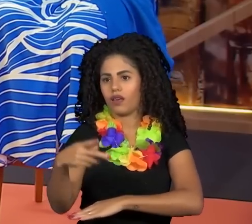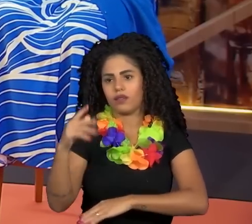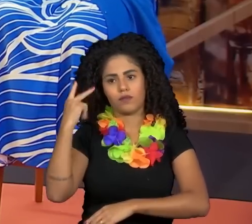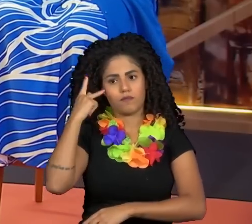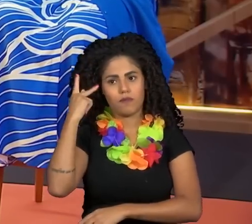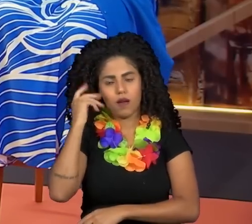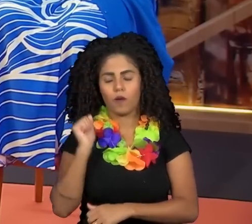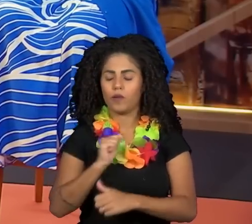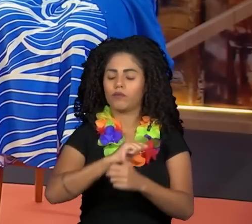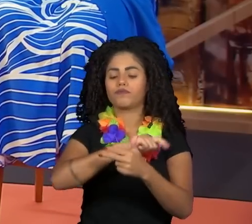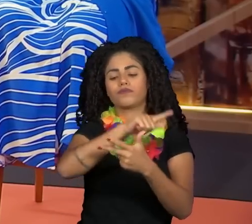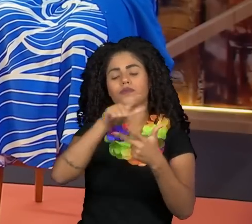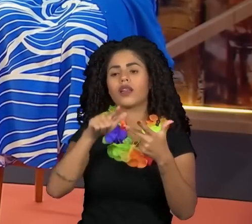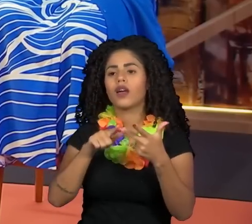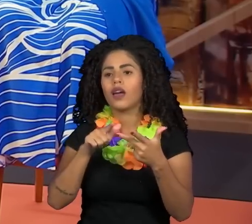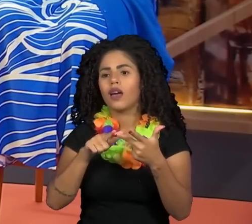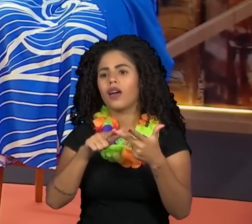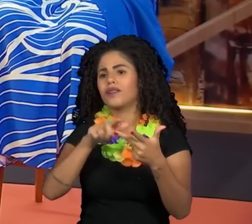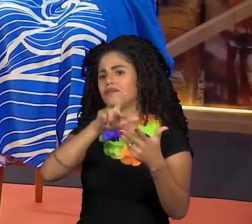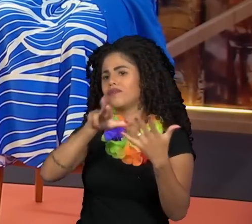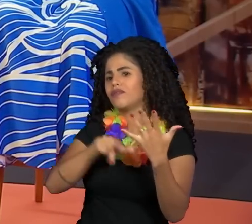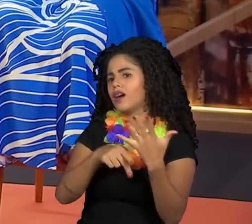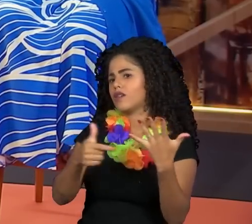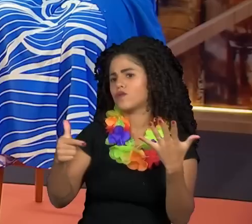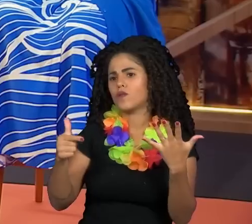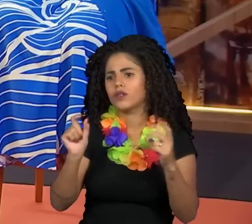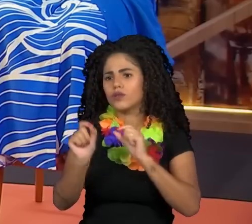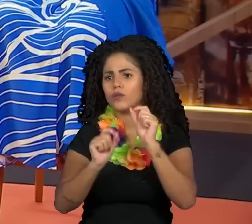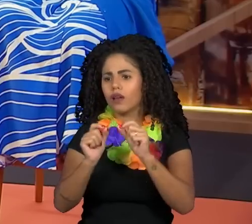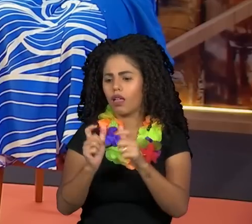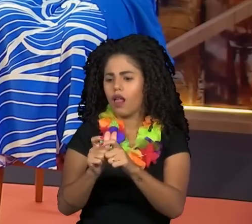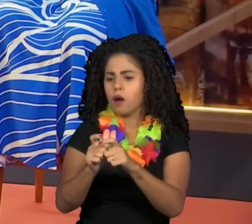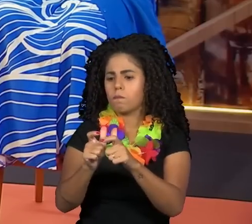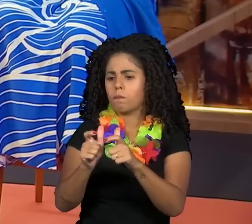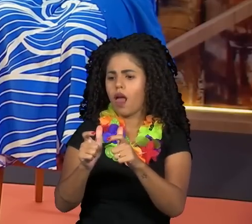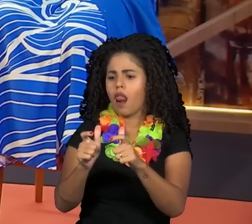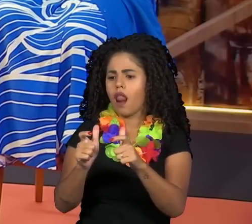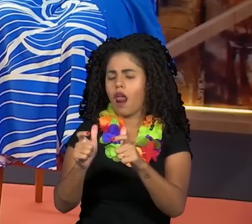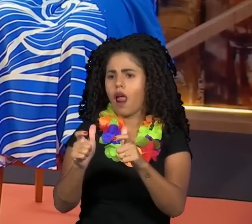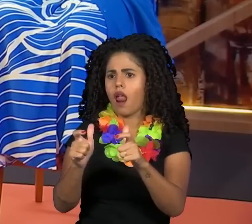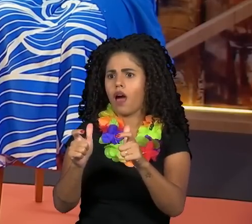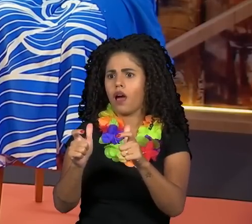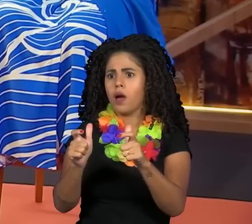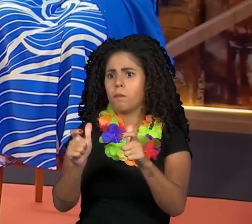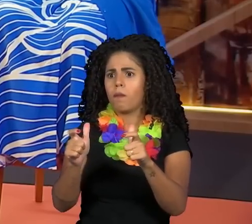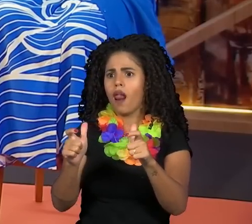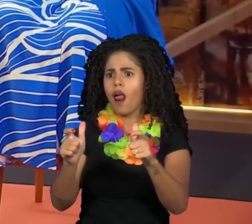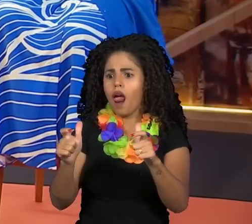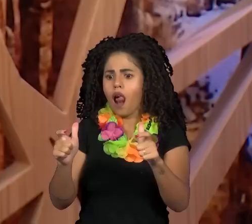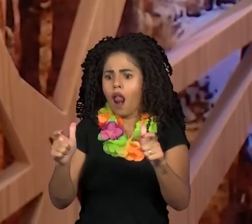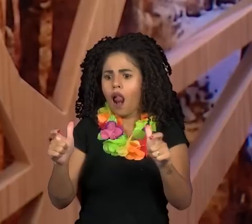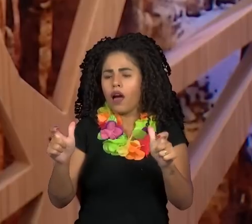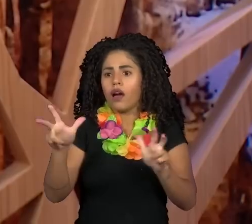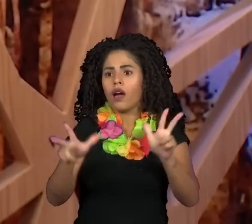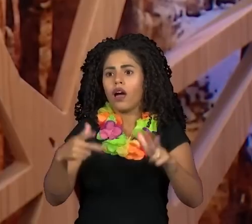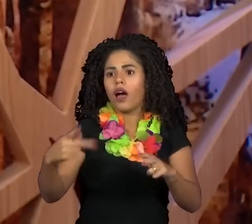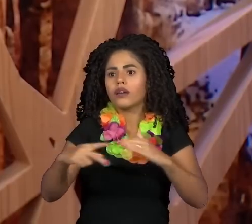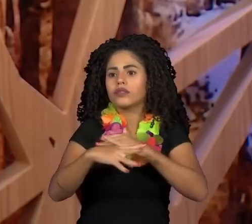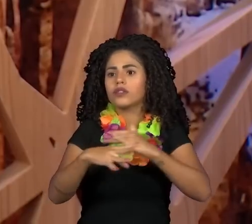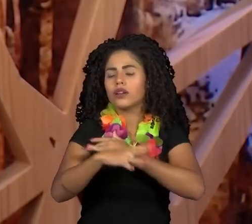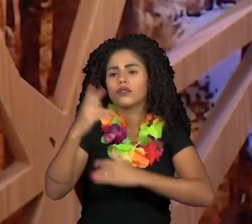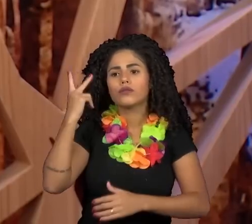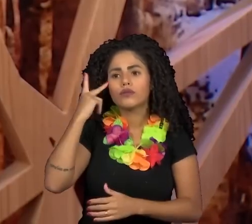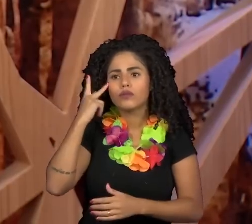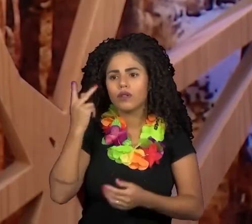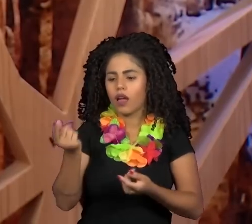Paulo, principalmente, a gente estava vendo, né, o vídeo sobre o crescimento do carnaval na cidade de São Paulo, e aí a gente está falando de